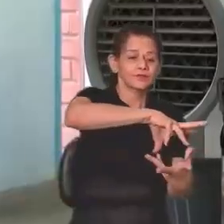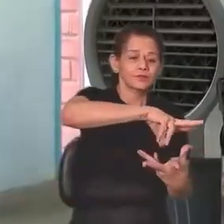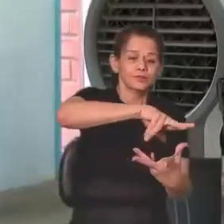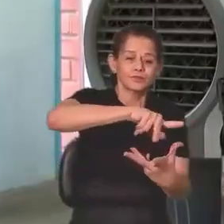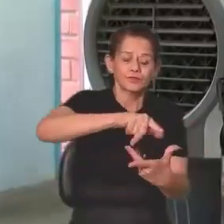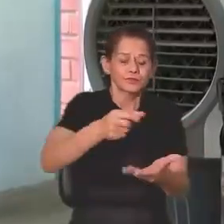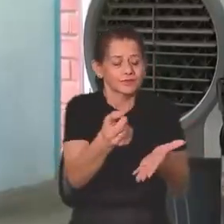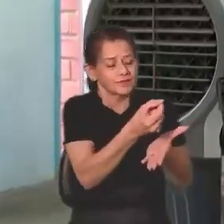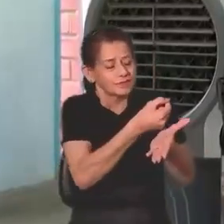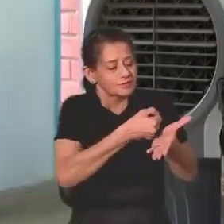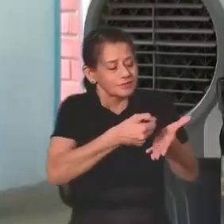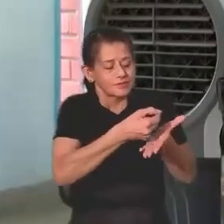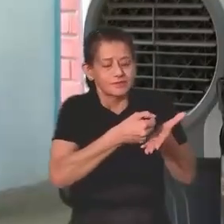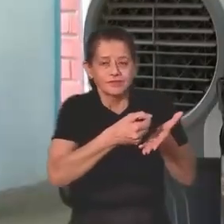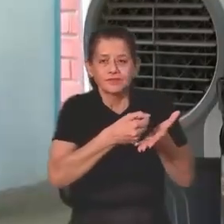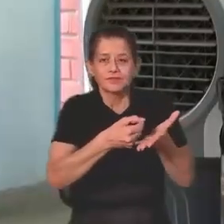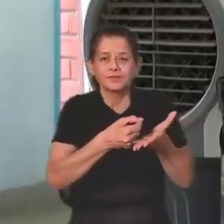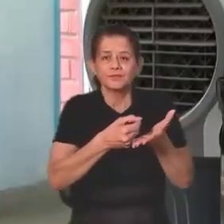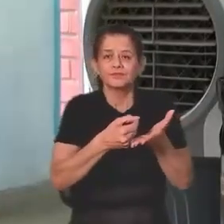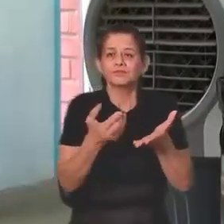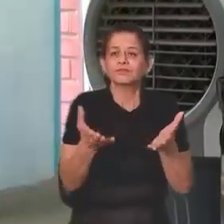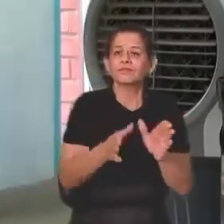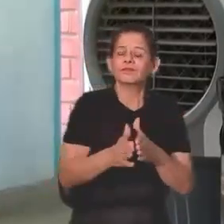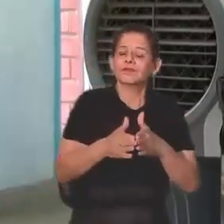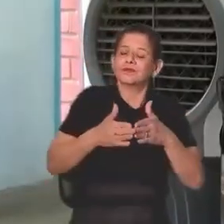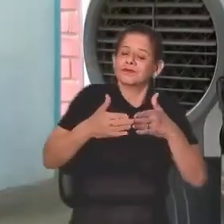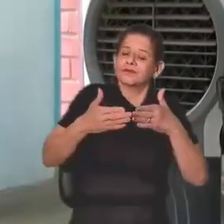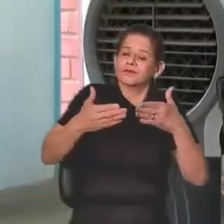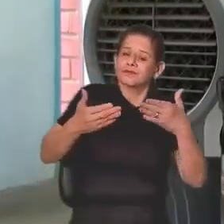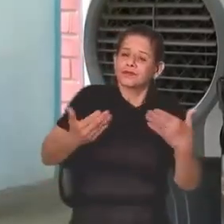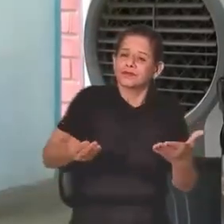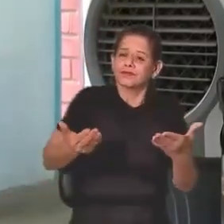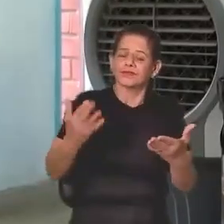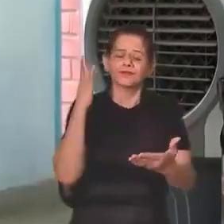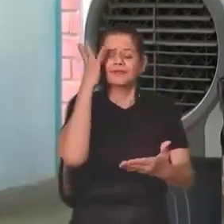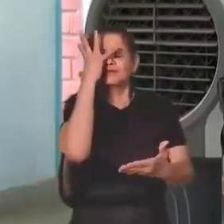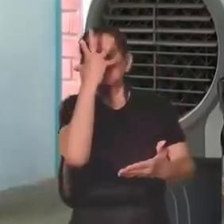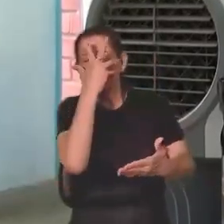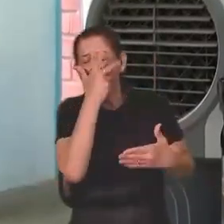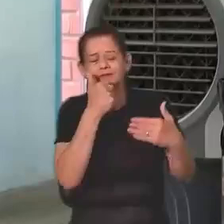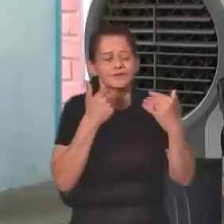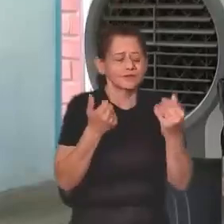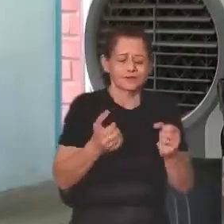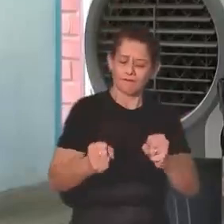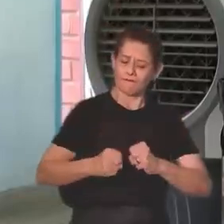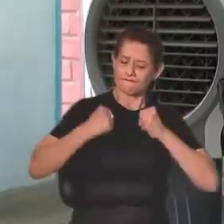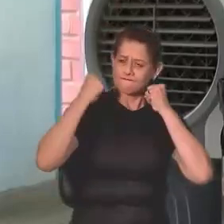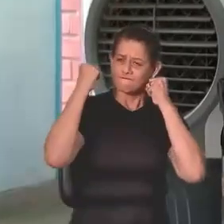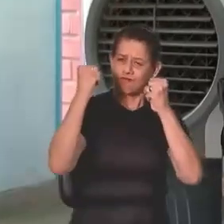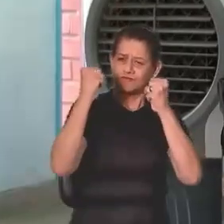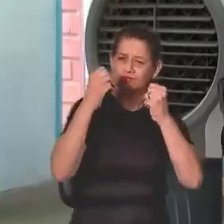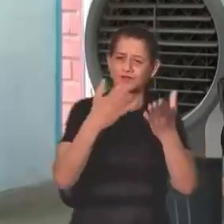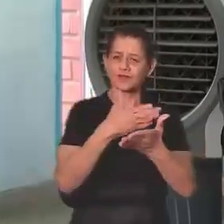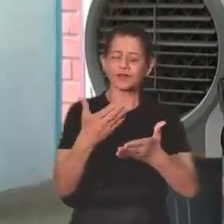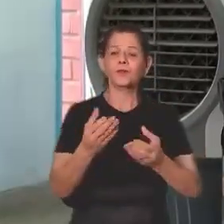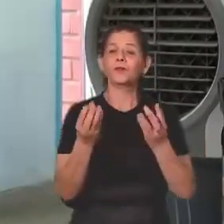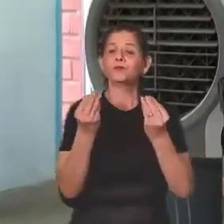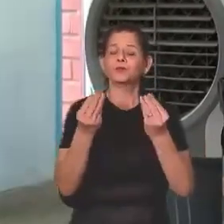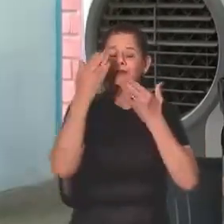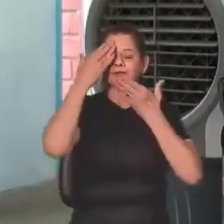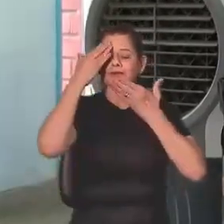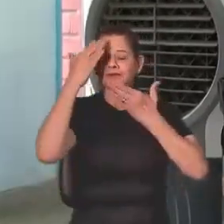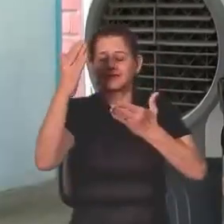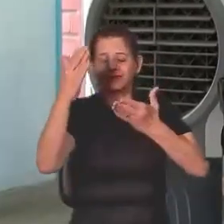aí, que é tão lindo, né? Tão potente. É isso, muito